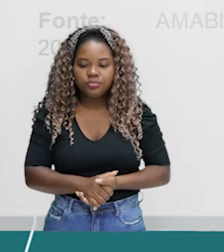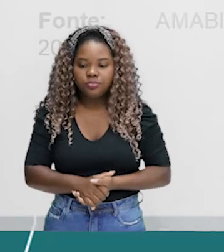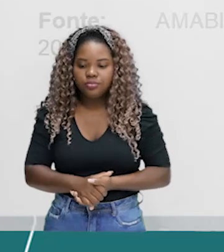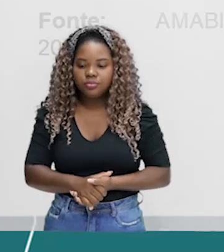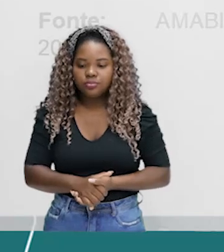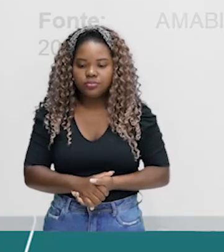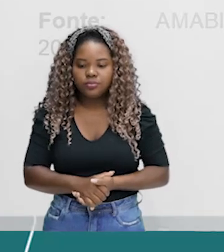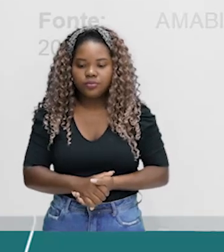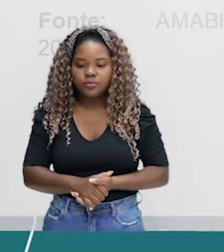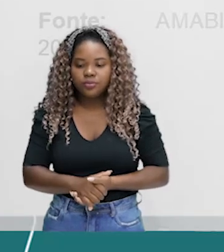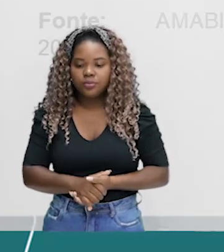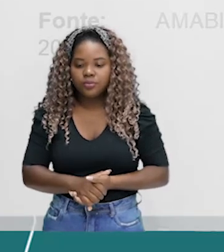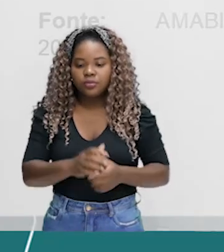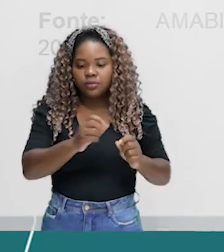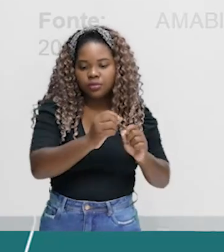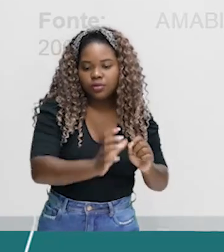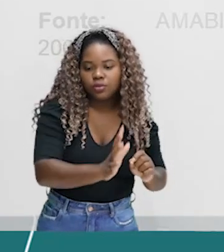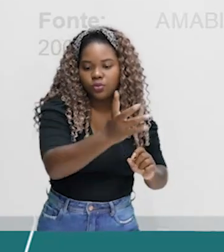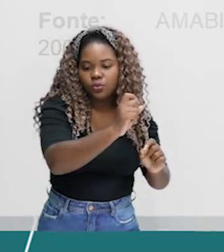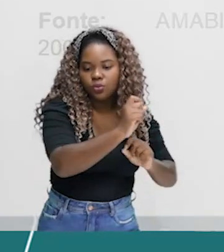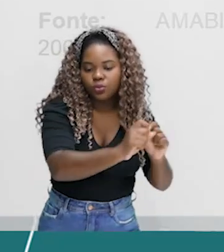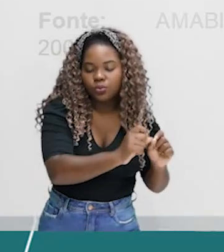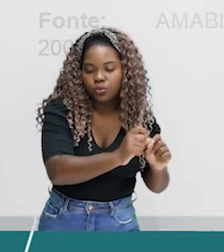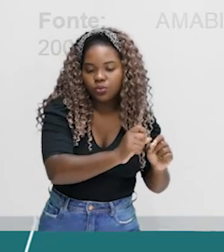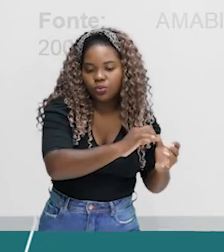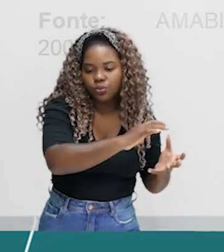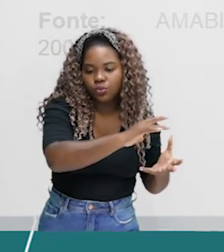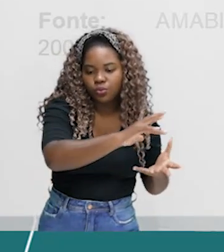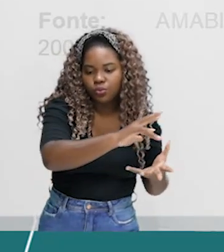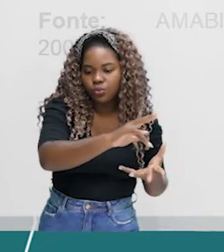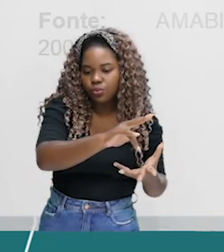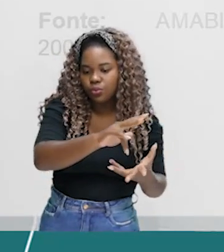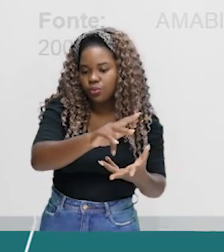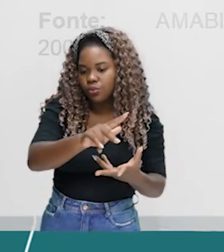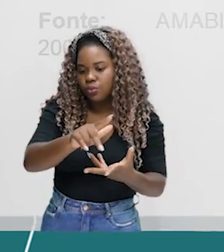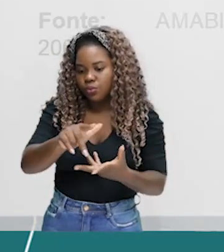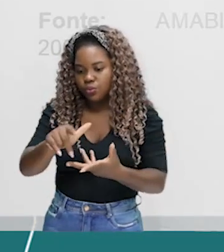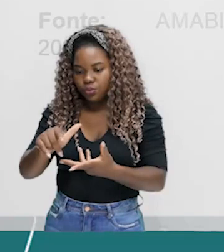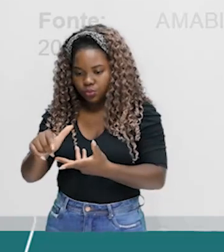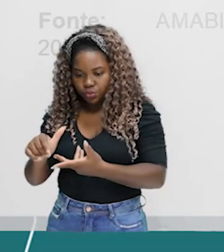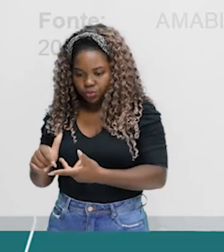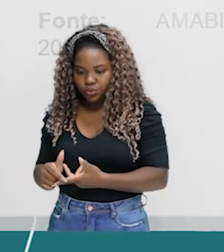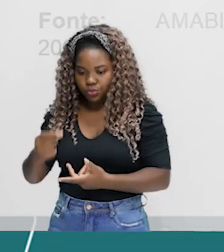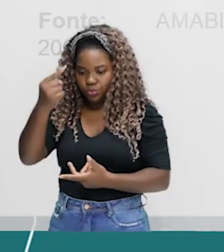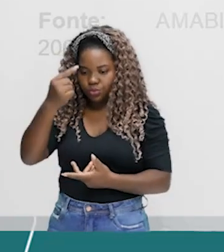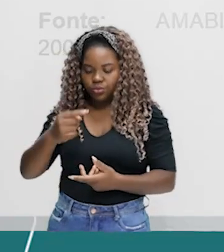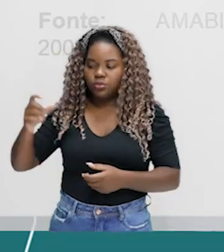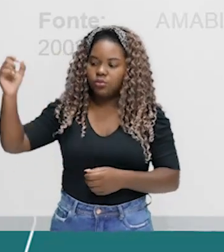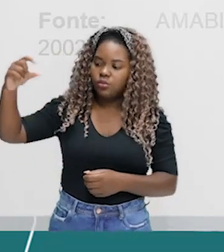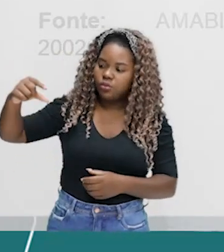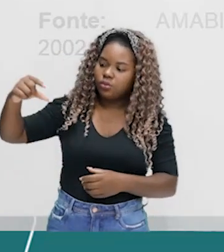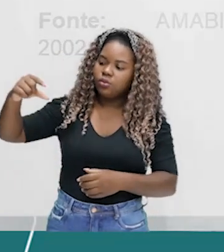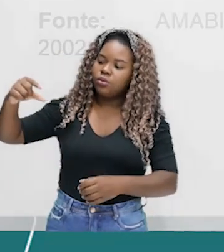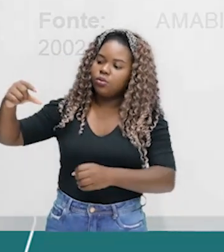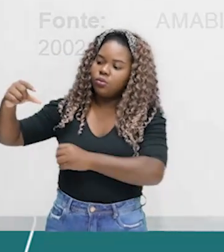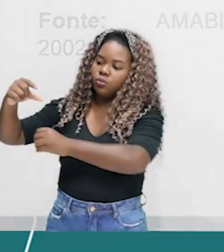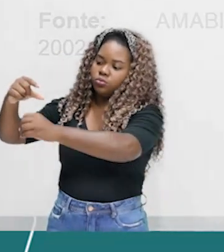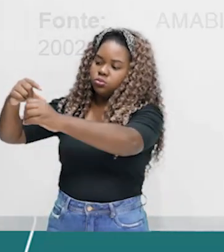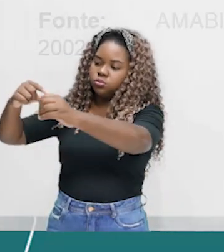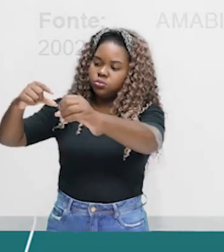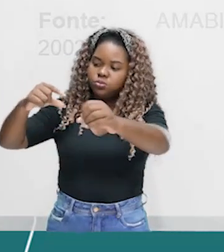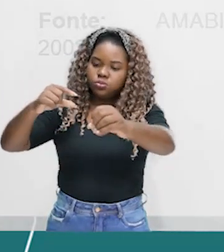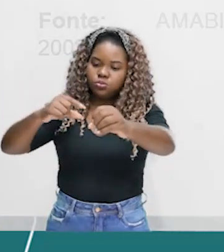foram gerando os planetas que circundam aqui o Sol, gerando aqui o Sistema Solar,